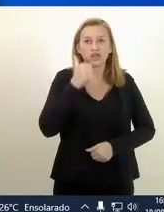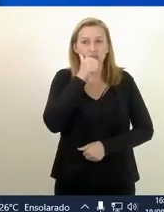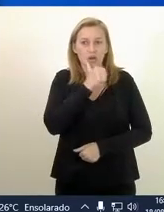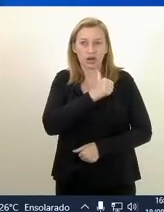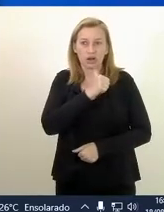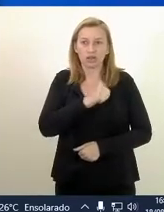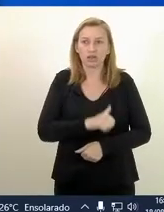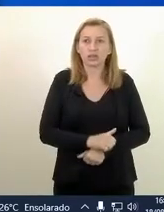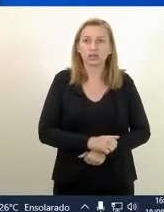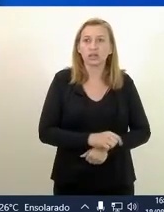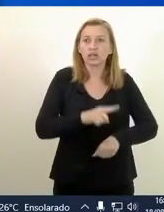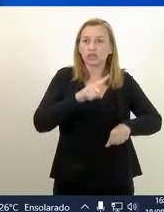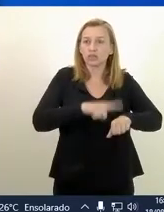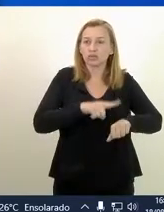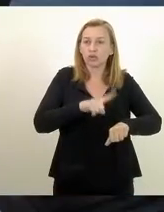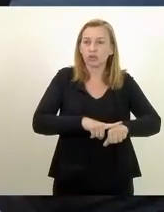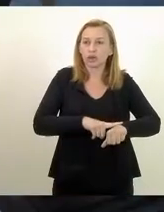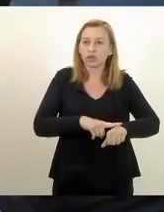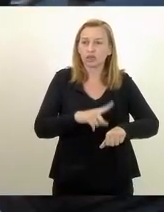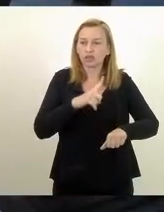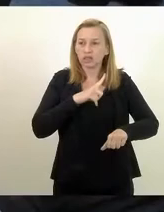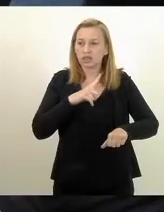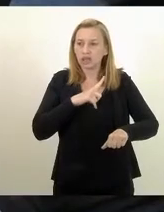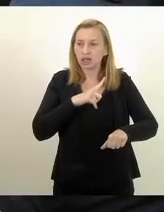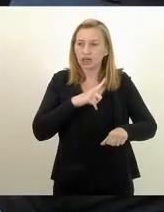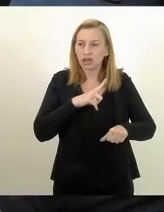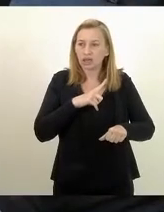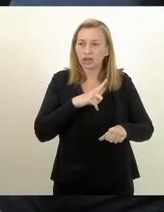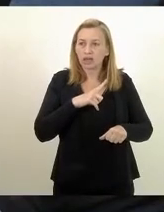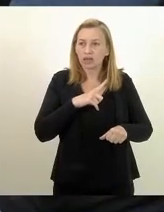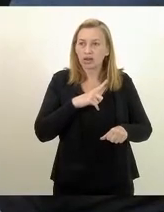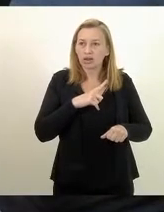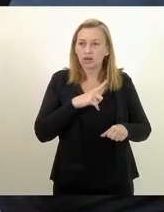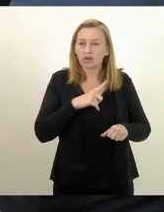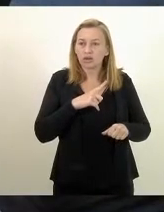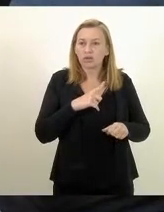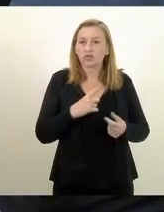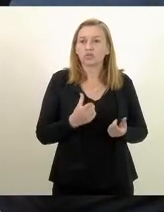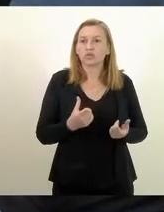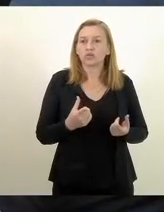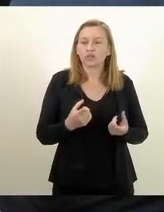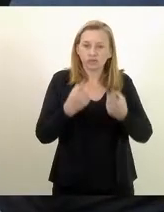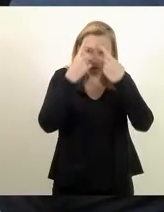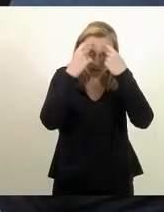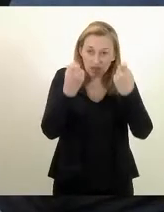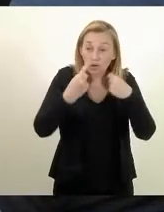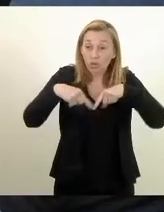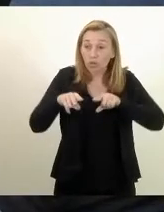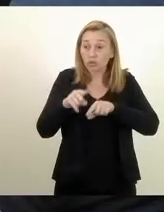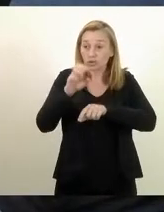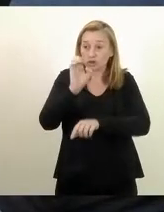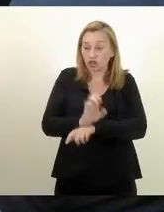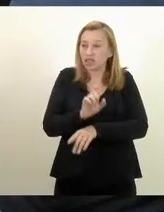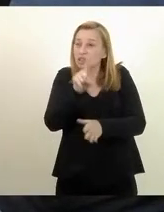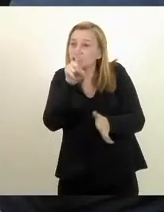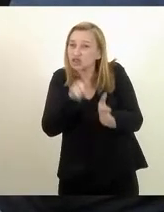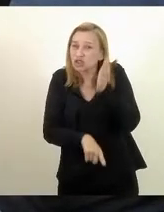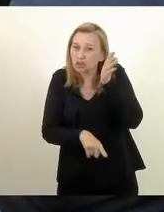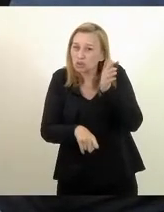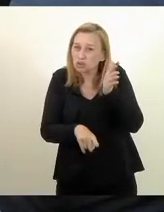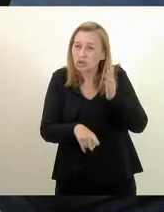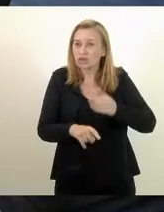nesse momento em que a gente tem um ataque ao Estado a tentativa de diminuição e